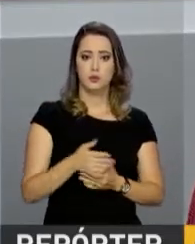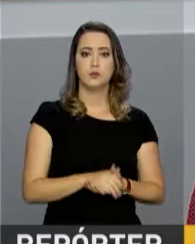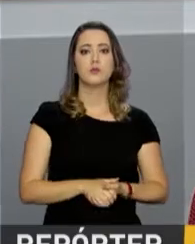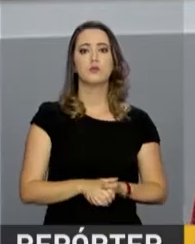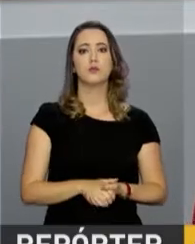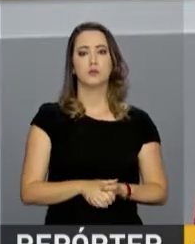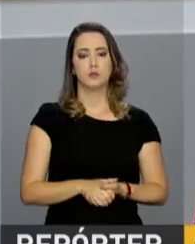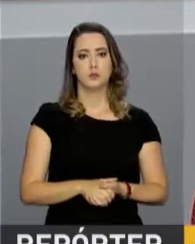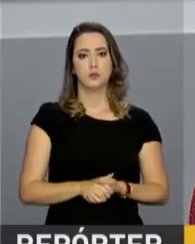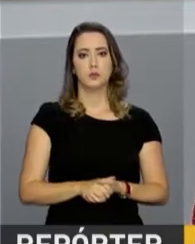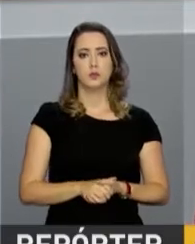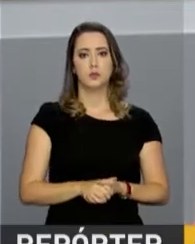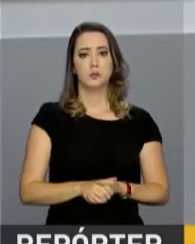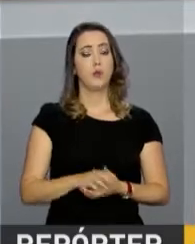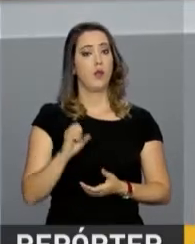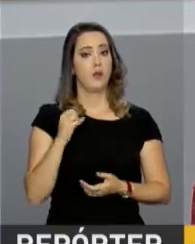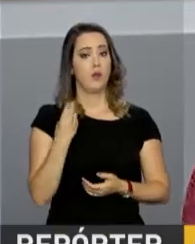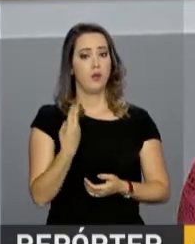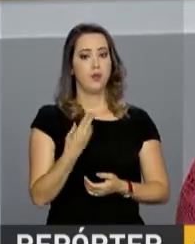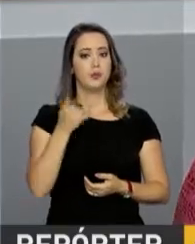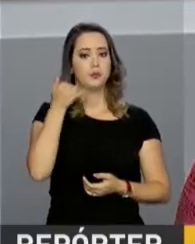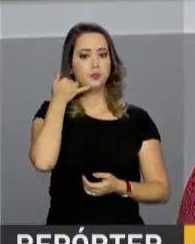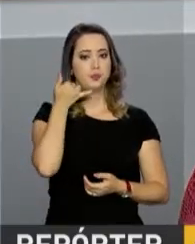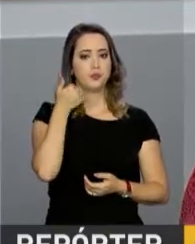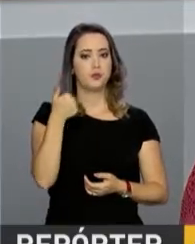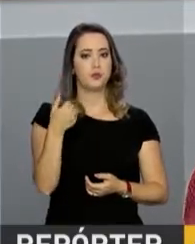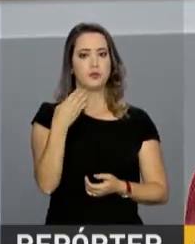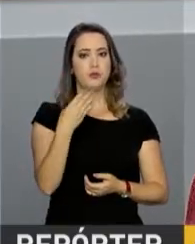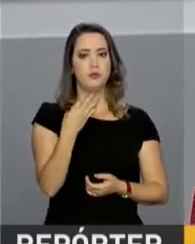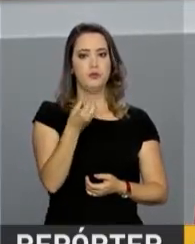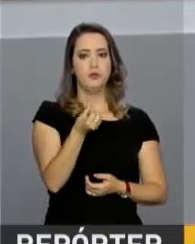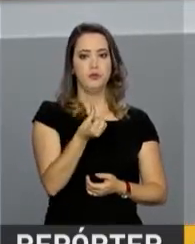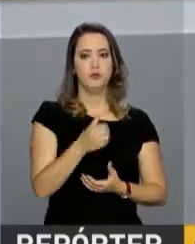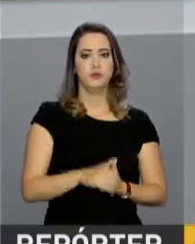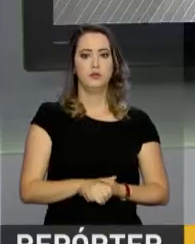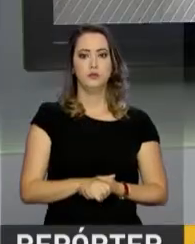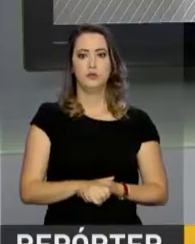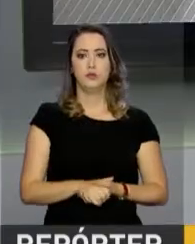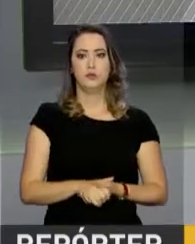receita.fazenda.gov.br ou pelo receitafone no número 146